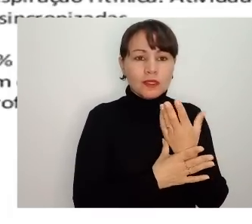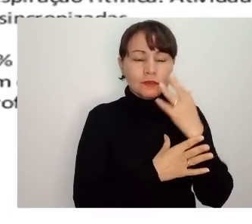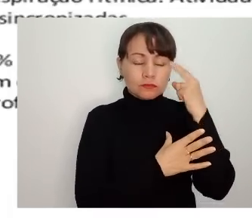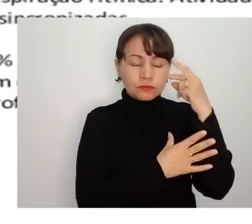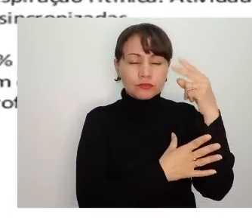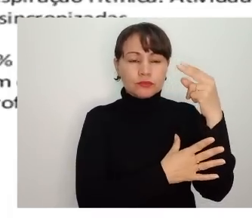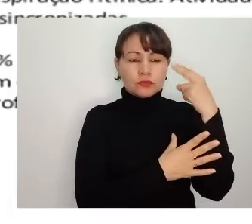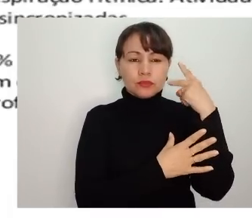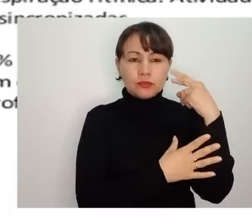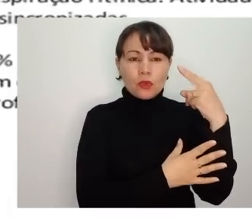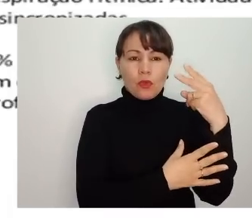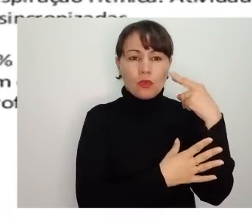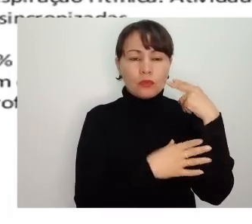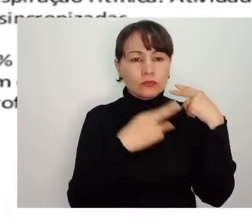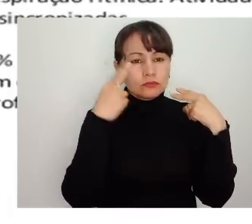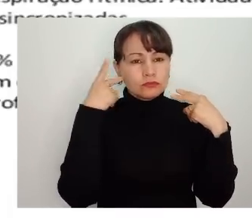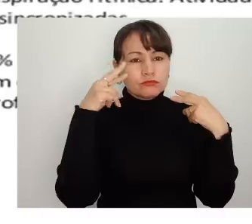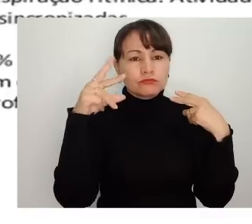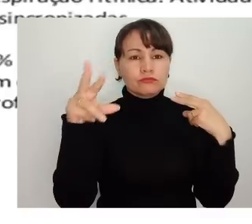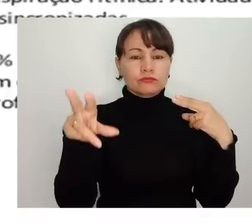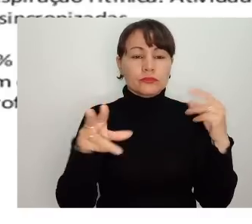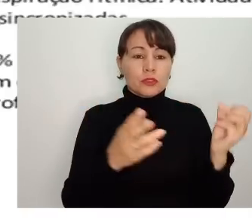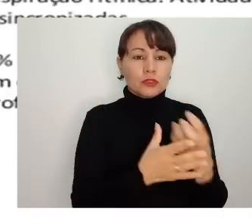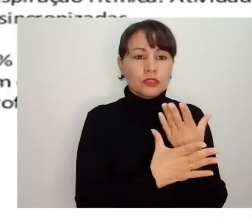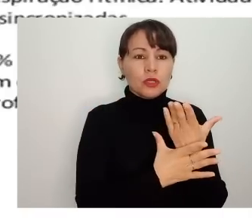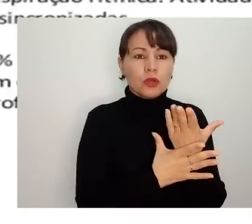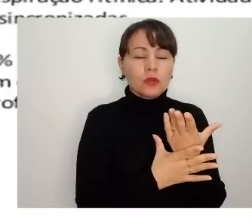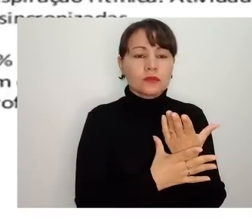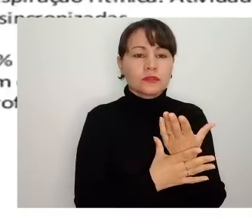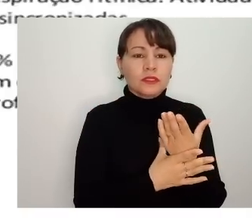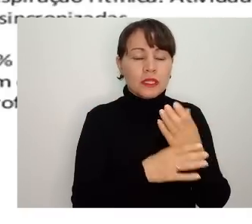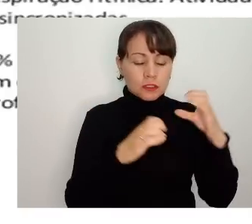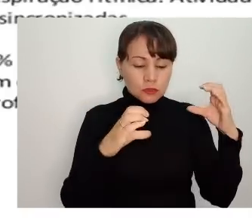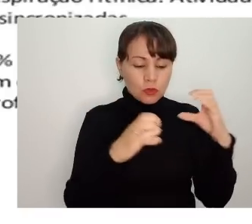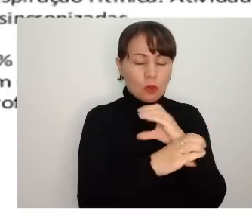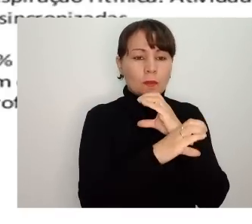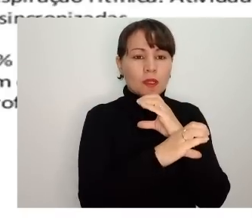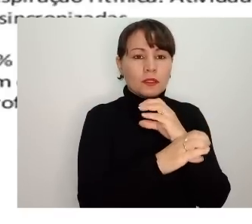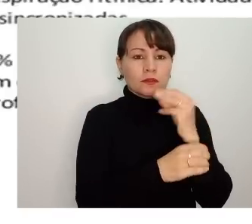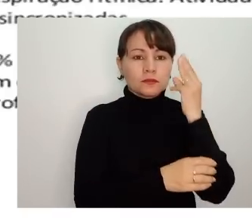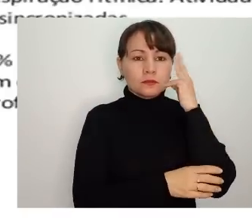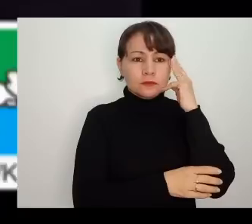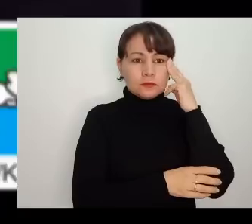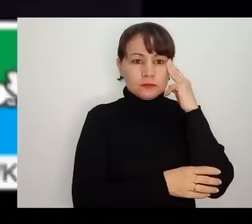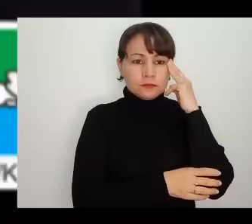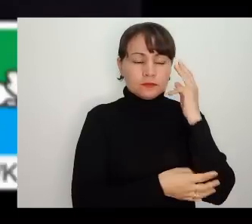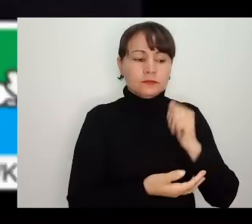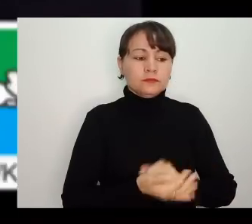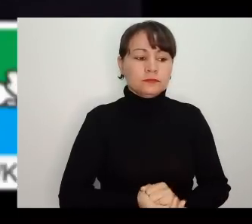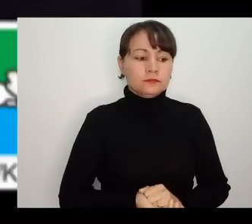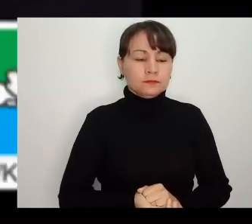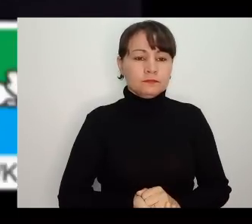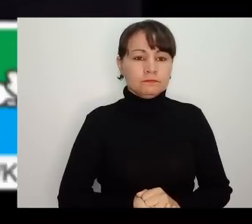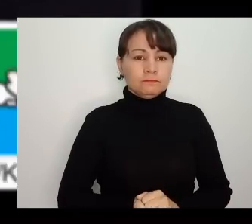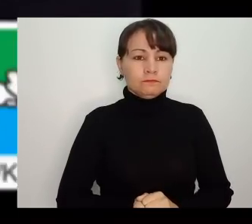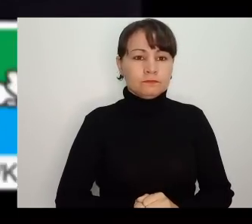acontecem os sonhos, os meus sonhos, e é onde acontece a consolidação da minha memória.